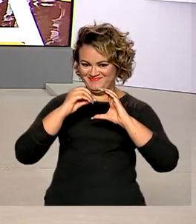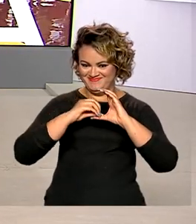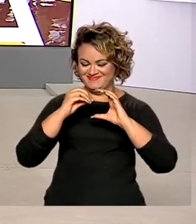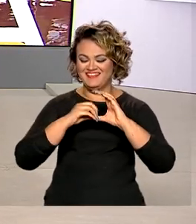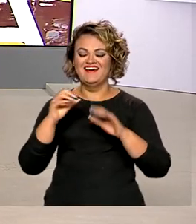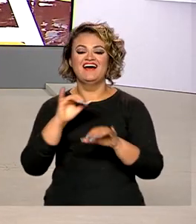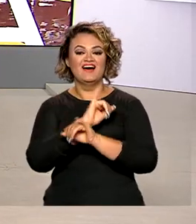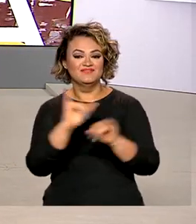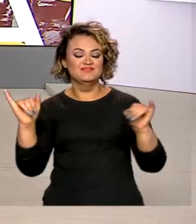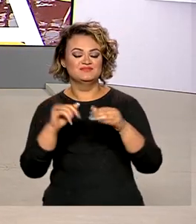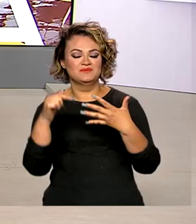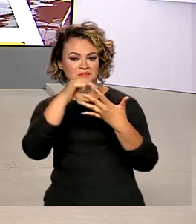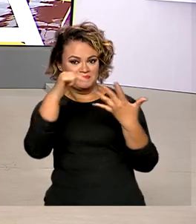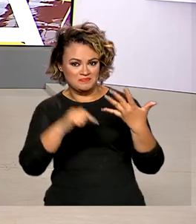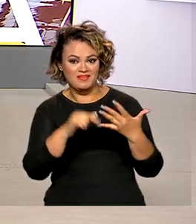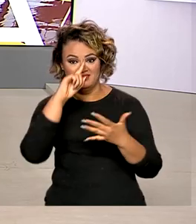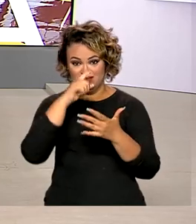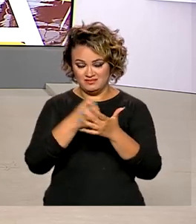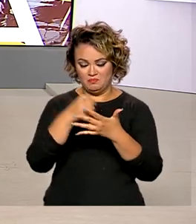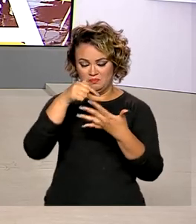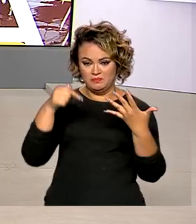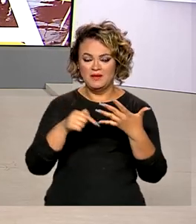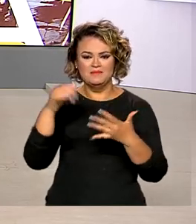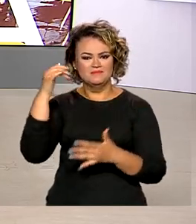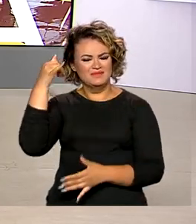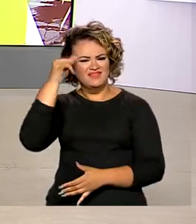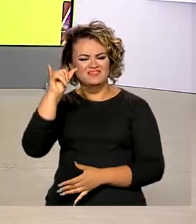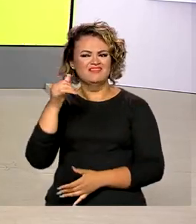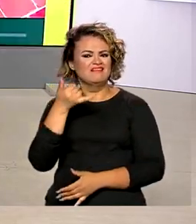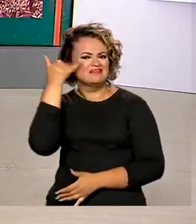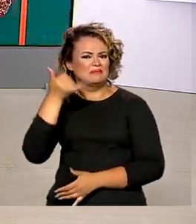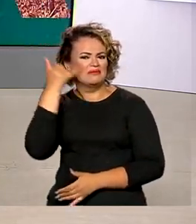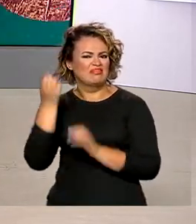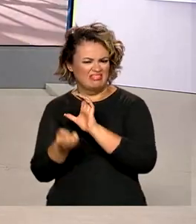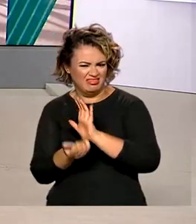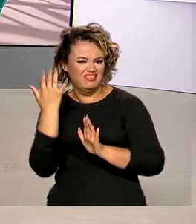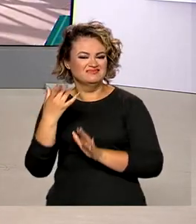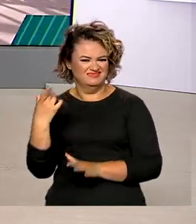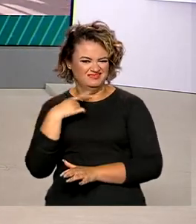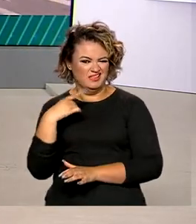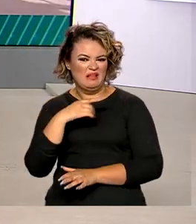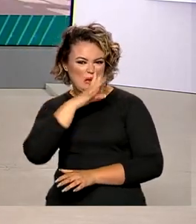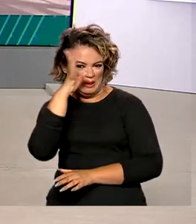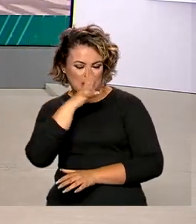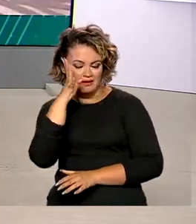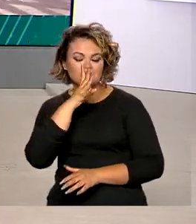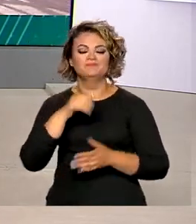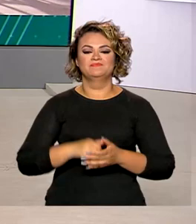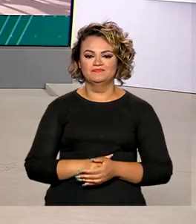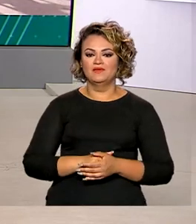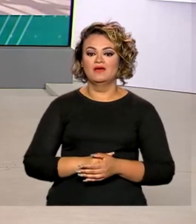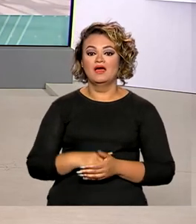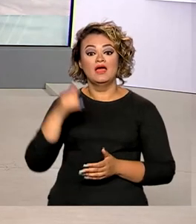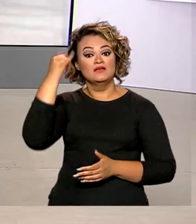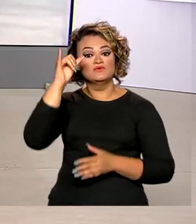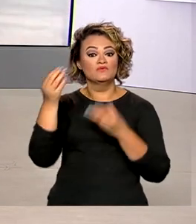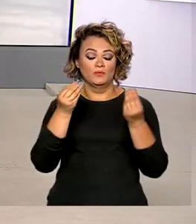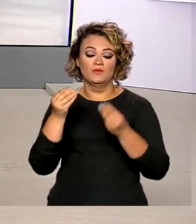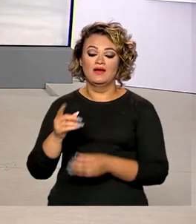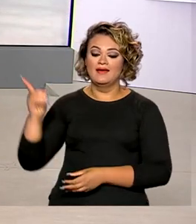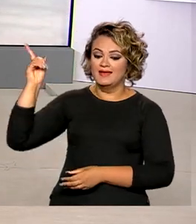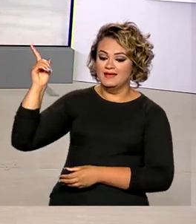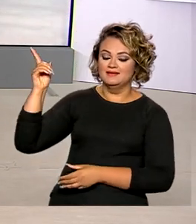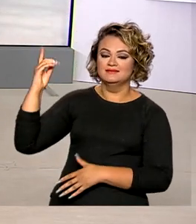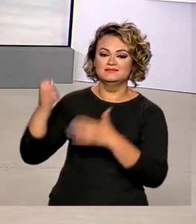anunciou novas medidas para combater as chamadas automáticas abusivas vamos conversar ao vivo com repórter